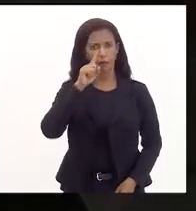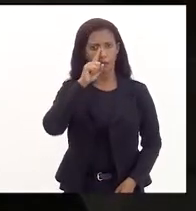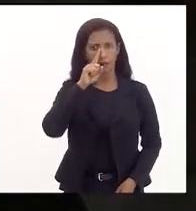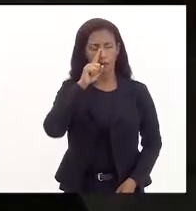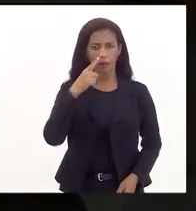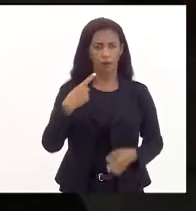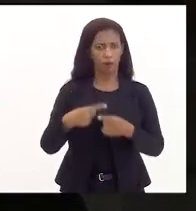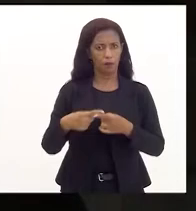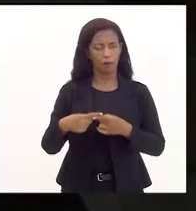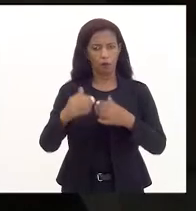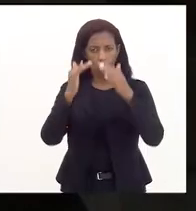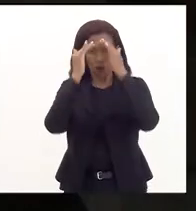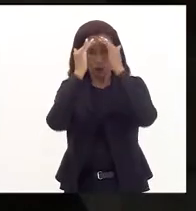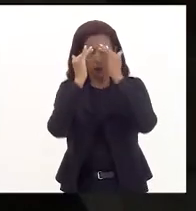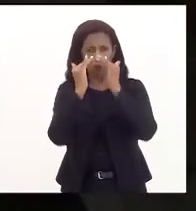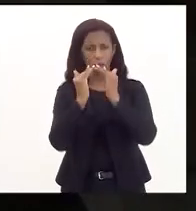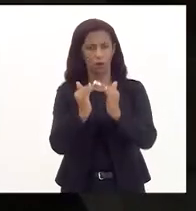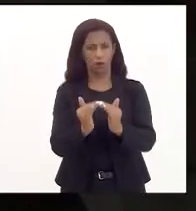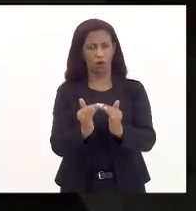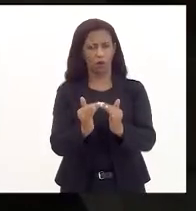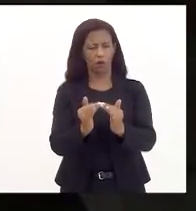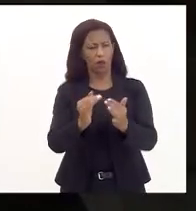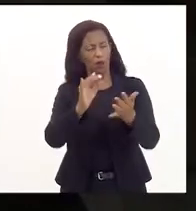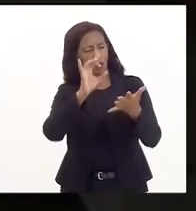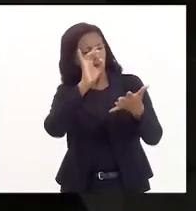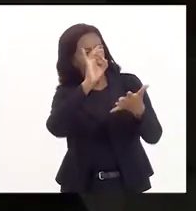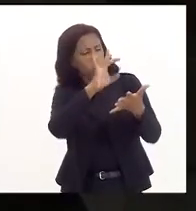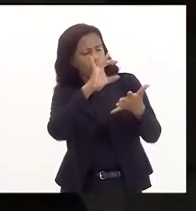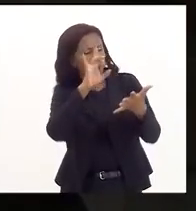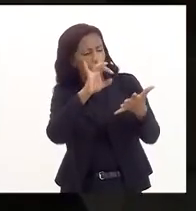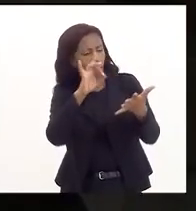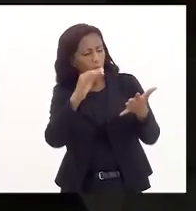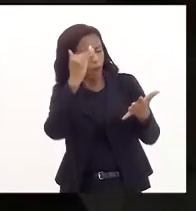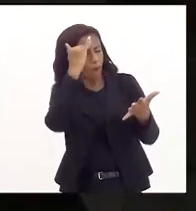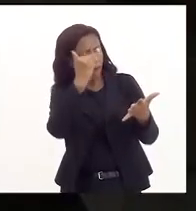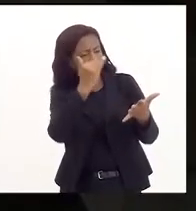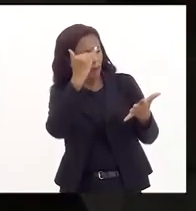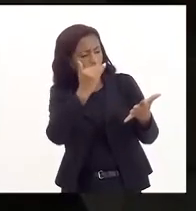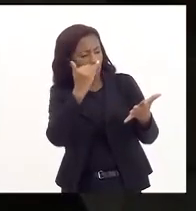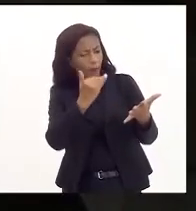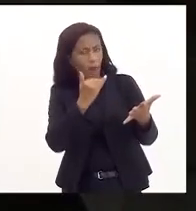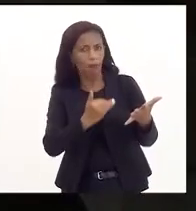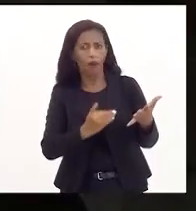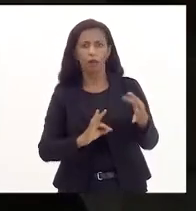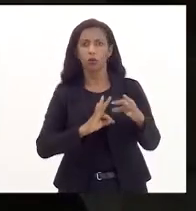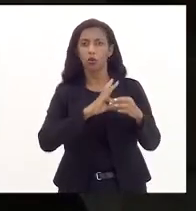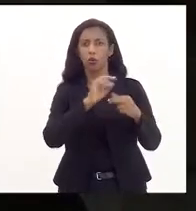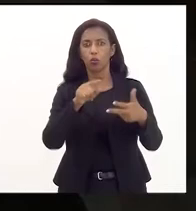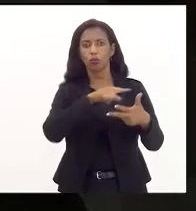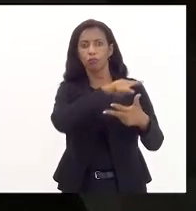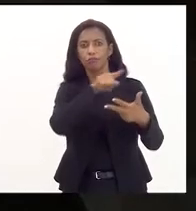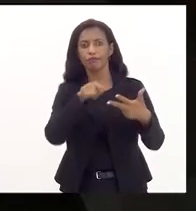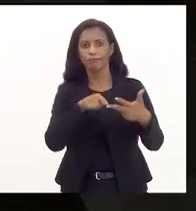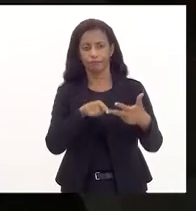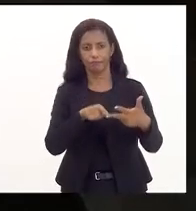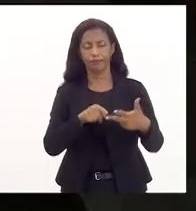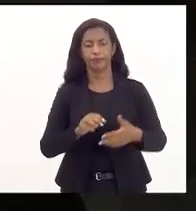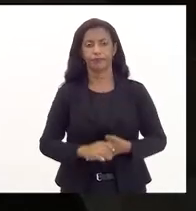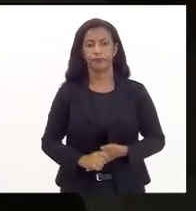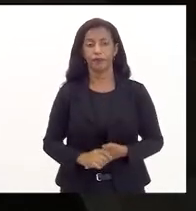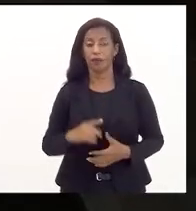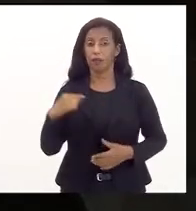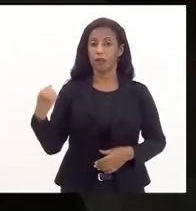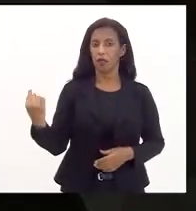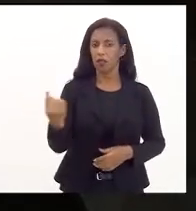nós cumprimos os preceitos das três leis complementares. E